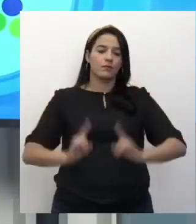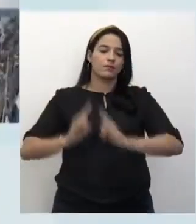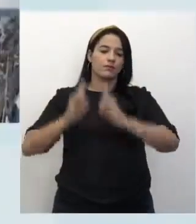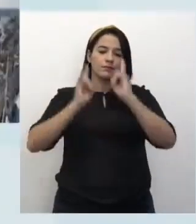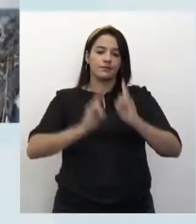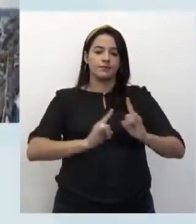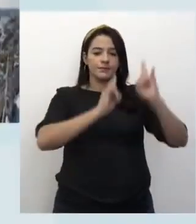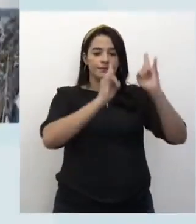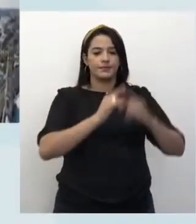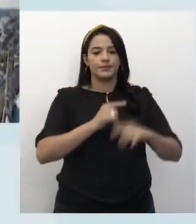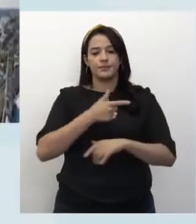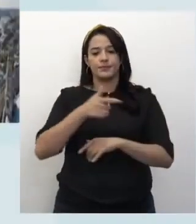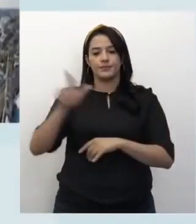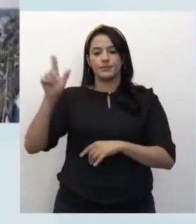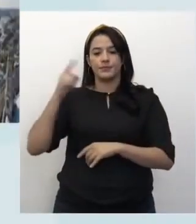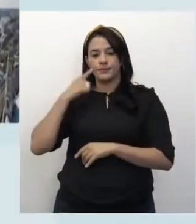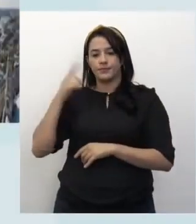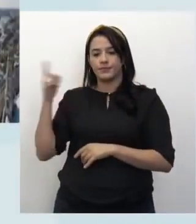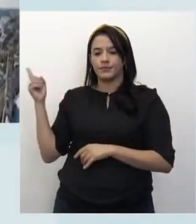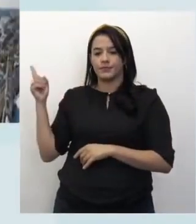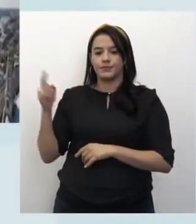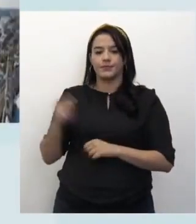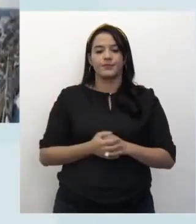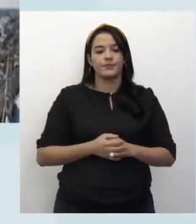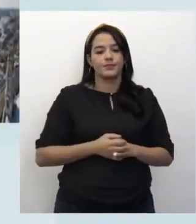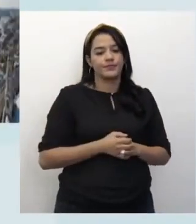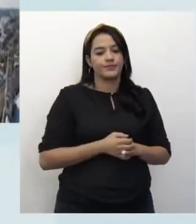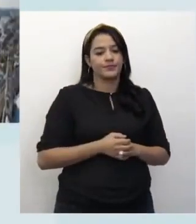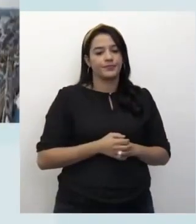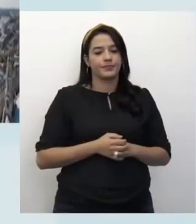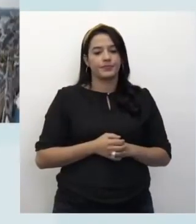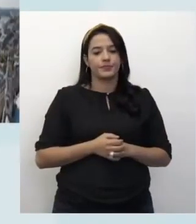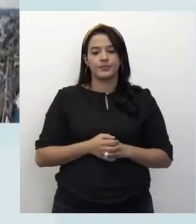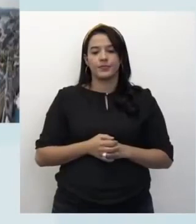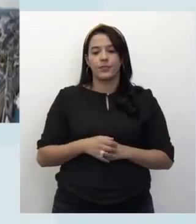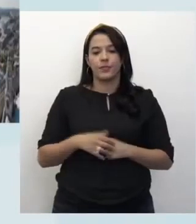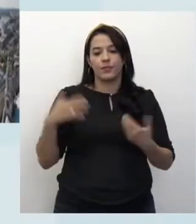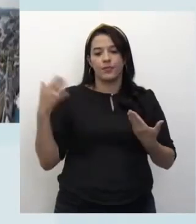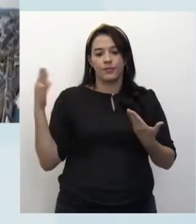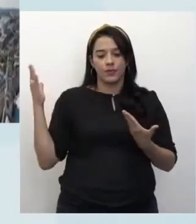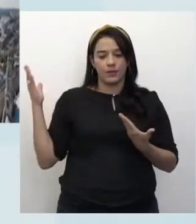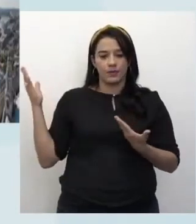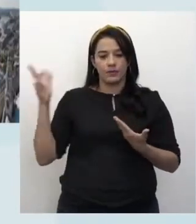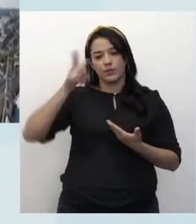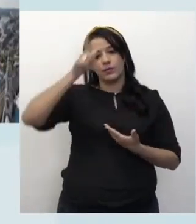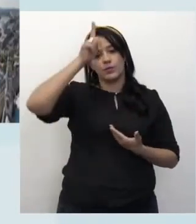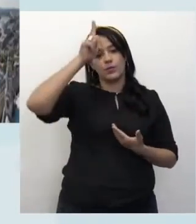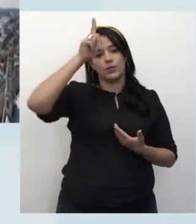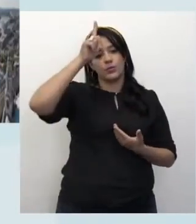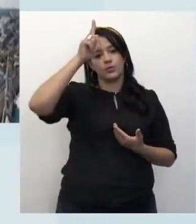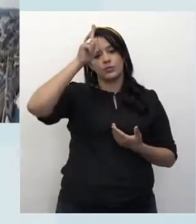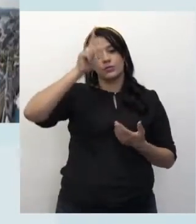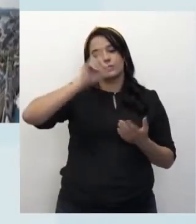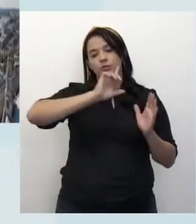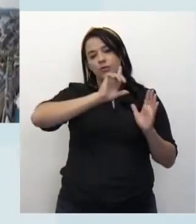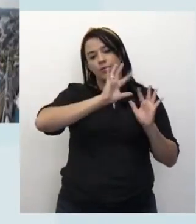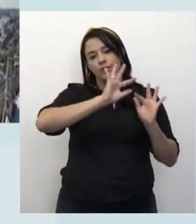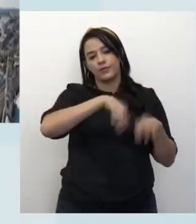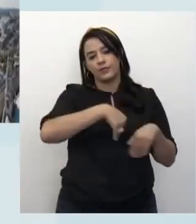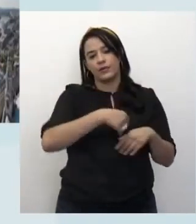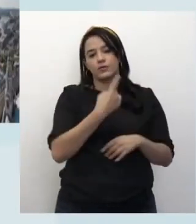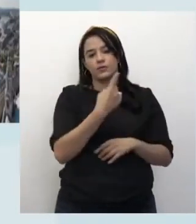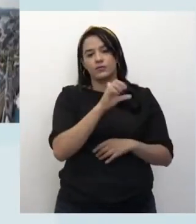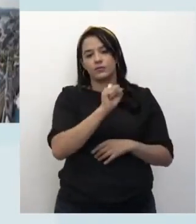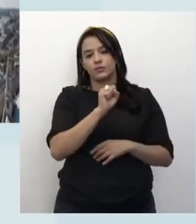outra imagem que nós vamos ver é a vista de Londres. Tá? Nós temos a Londres aí do final do século XIX e a Londres